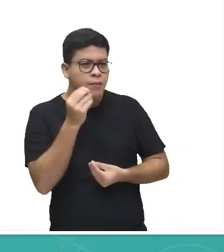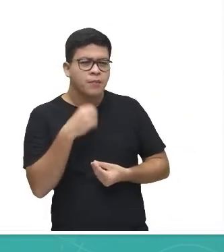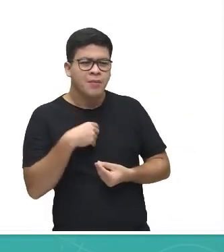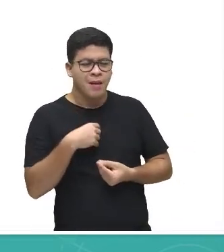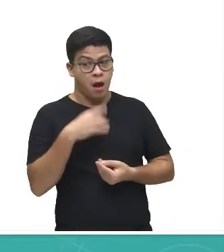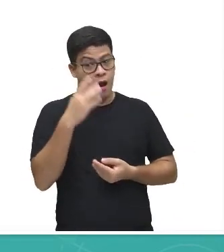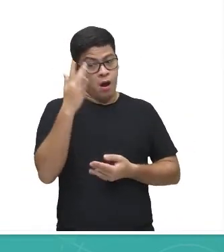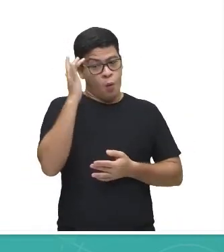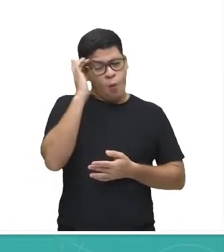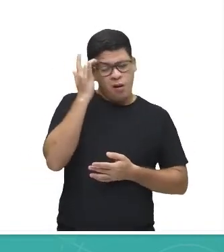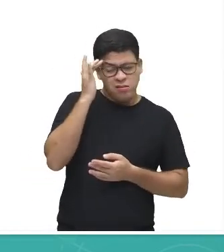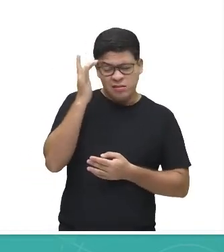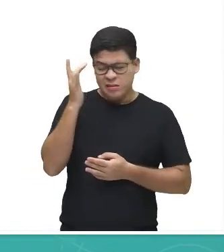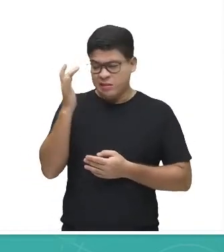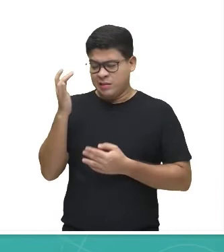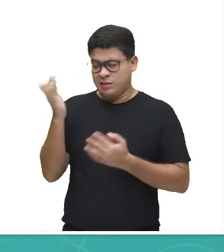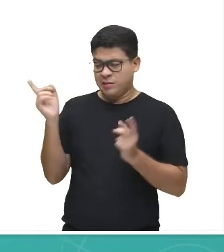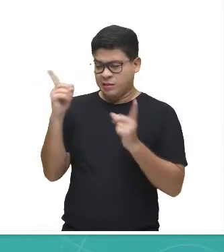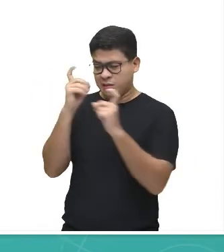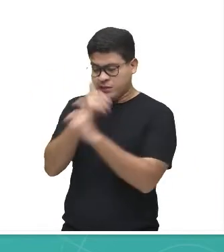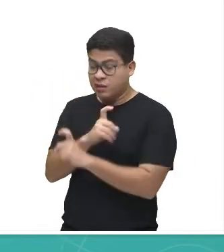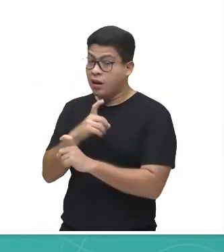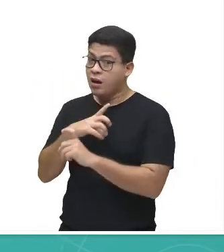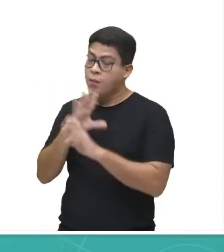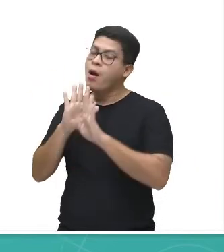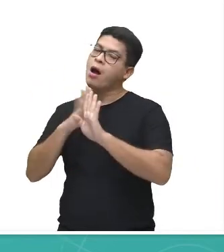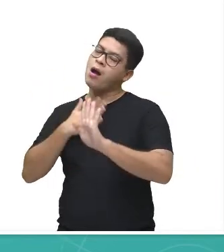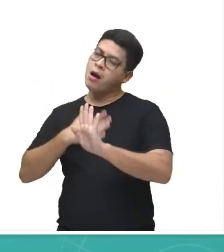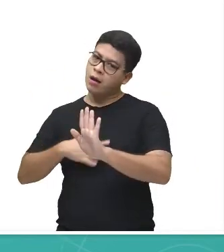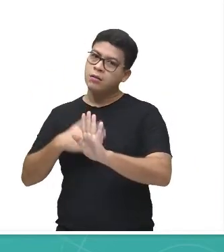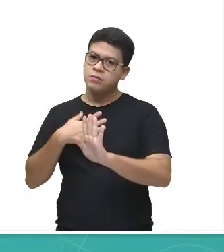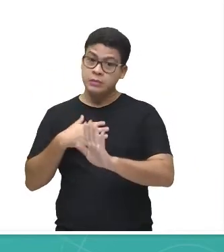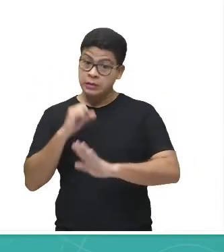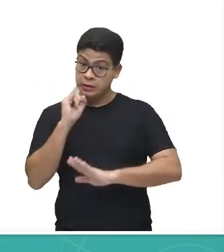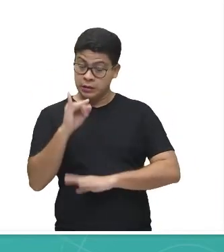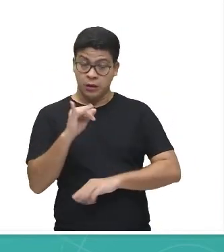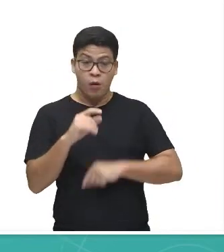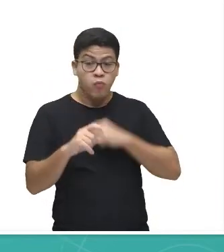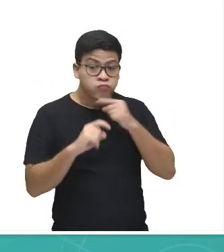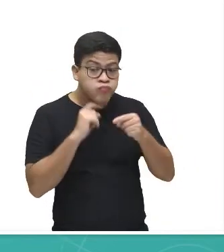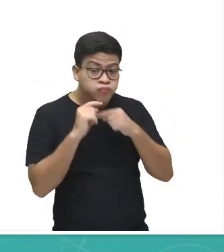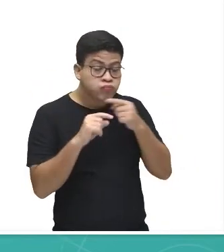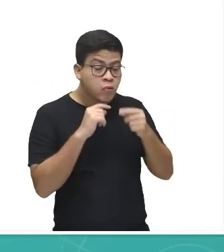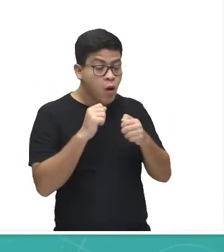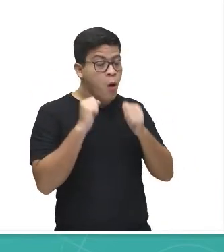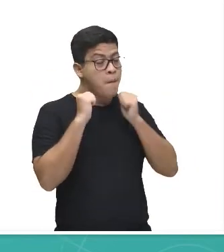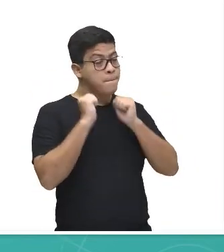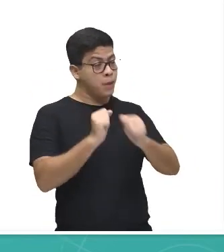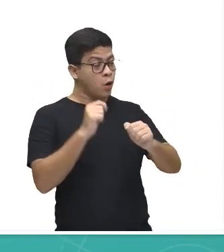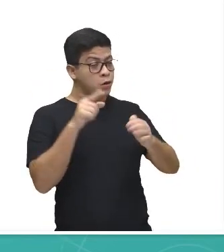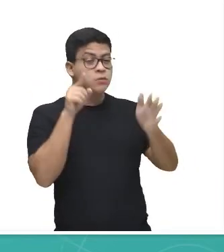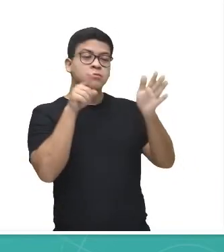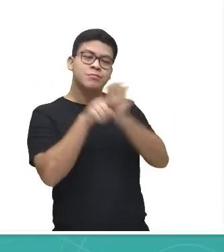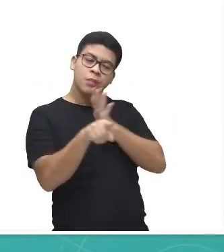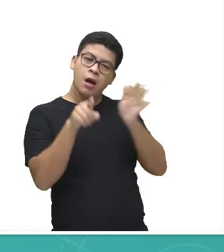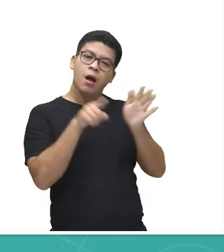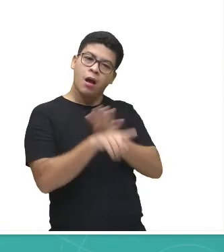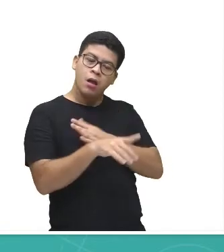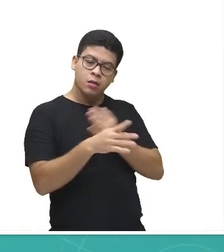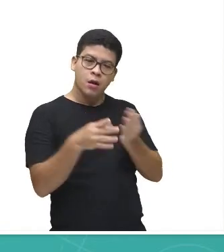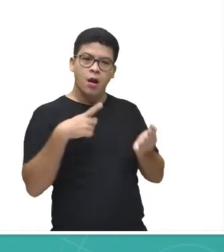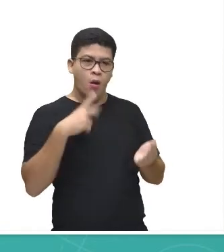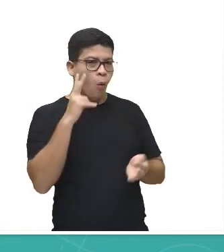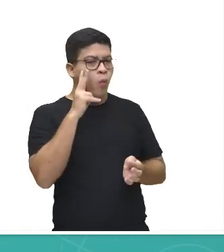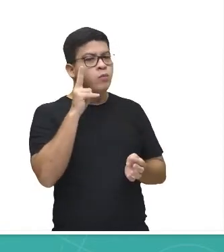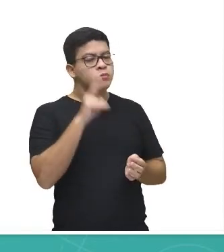conseguir fazer. Você vai conseguir fazer. E se você tiver dúvidas, tá? Depois, quando a gente voltar, eu vou corrigir e aí você